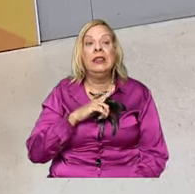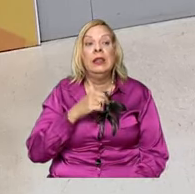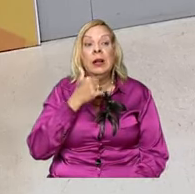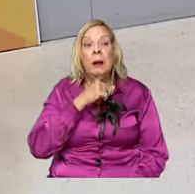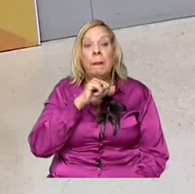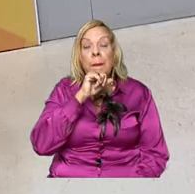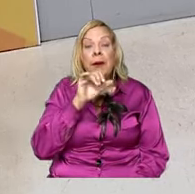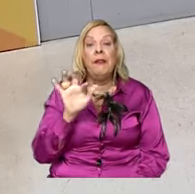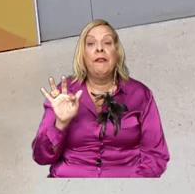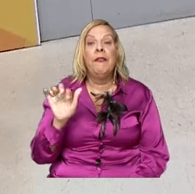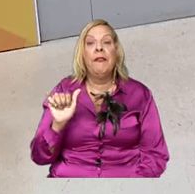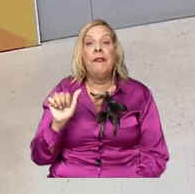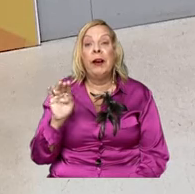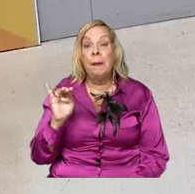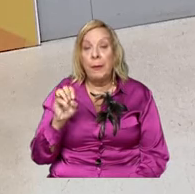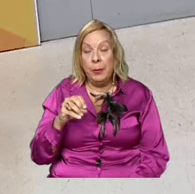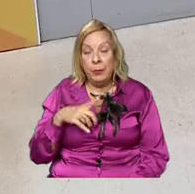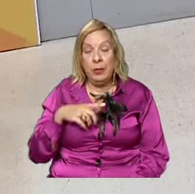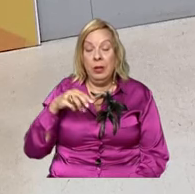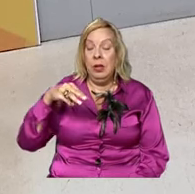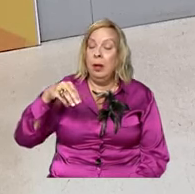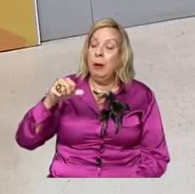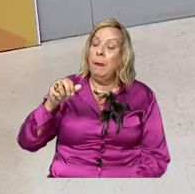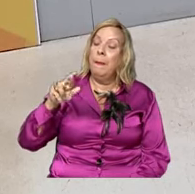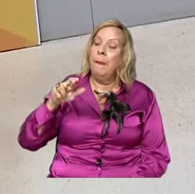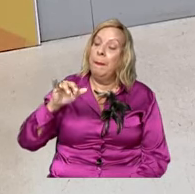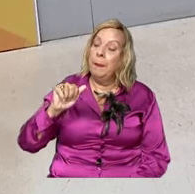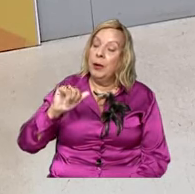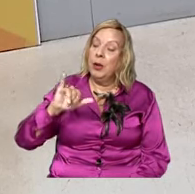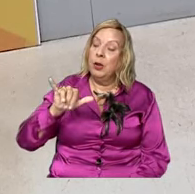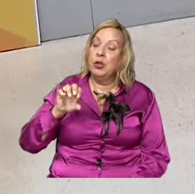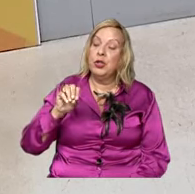E a Maria Josefa, mãe de